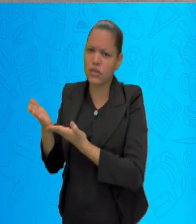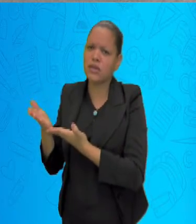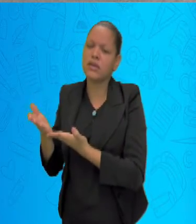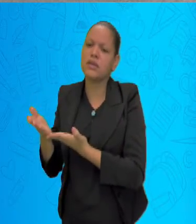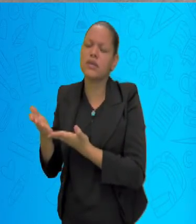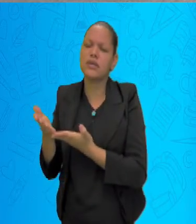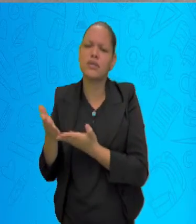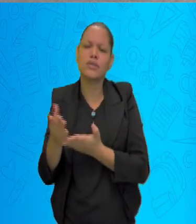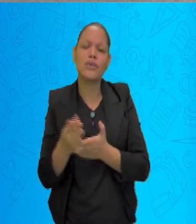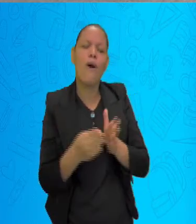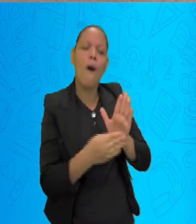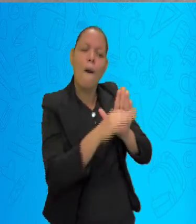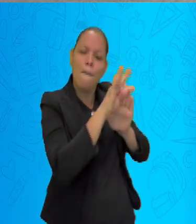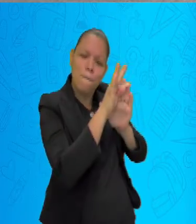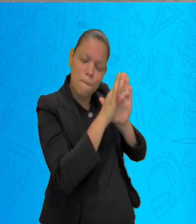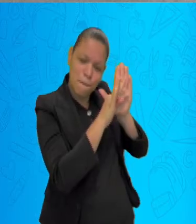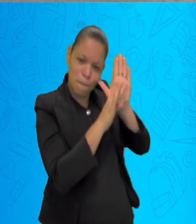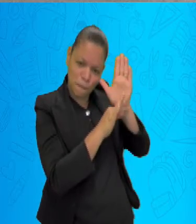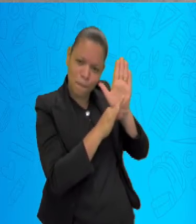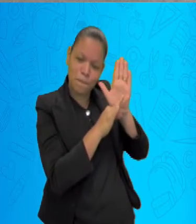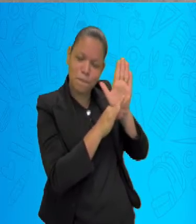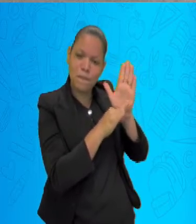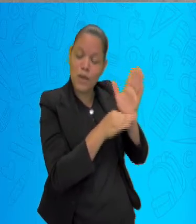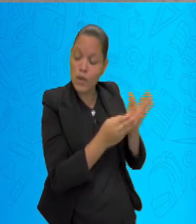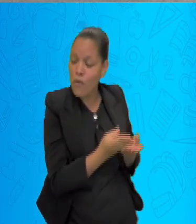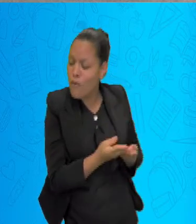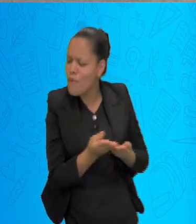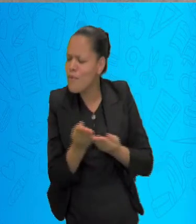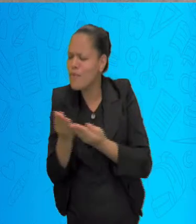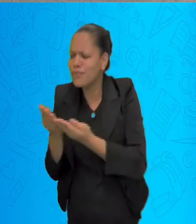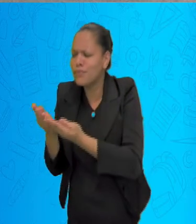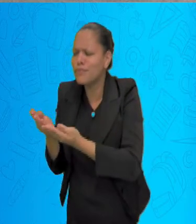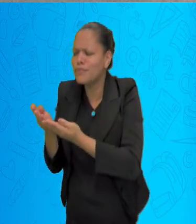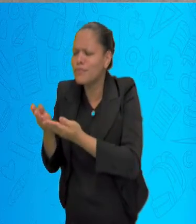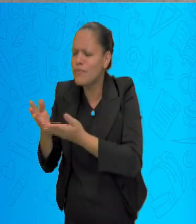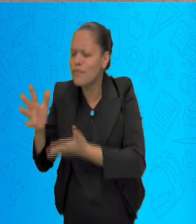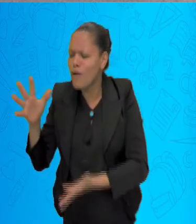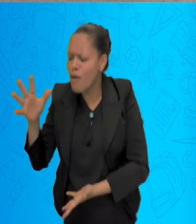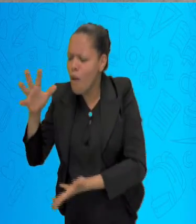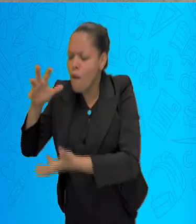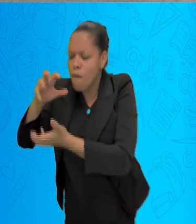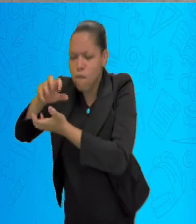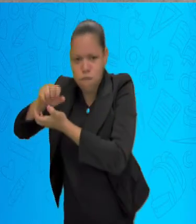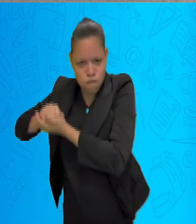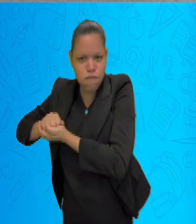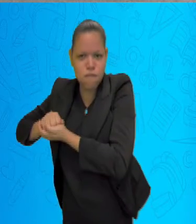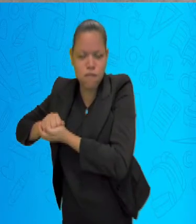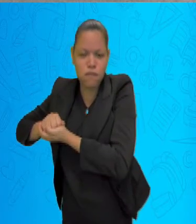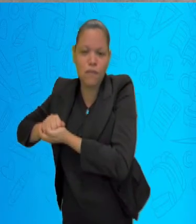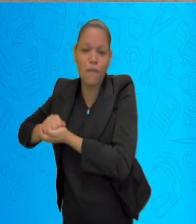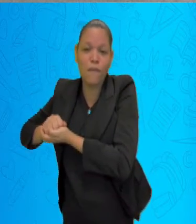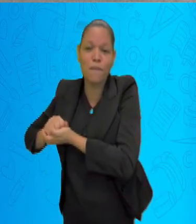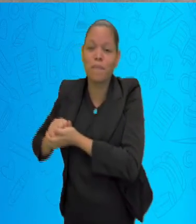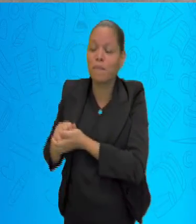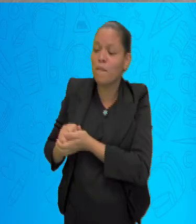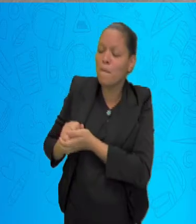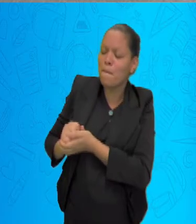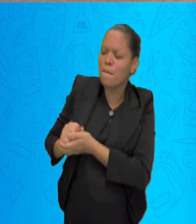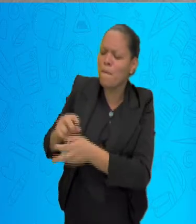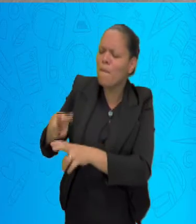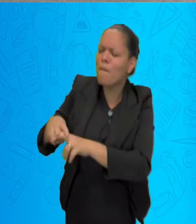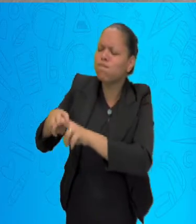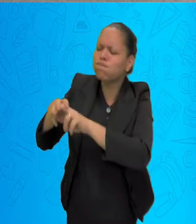oficializada durante o Congresso do Panamá, acabou sendo abafada pela oposição das nações